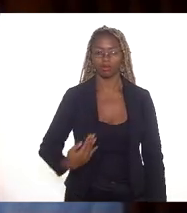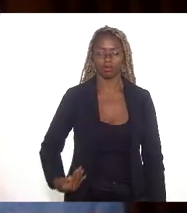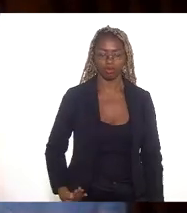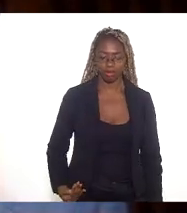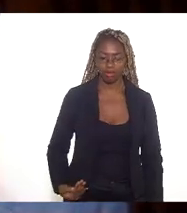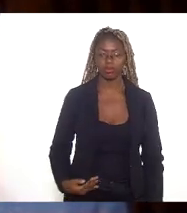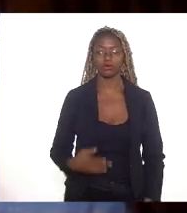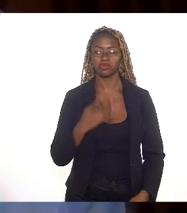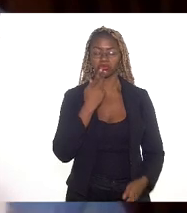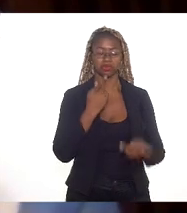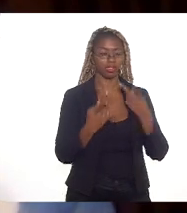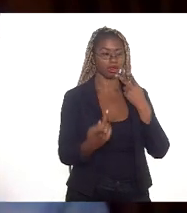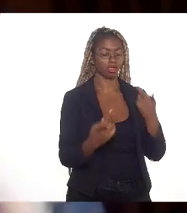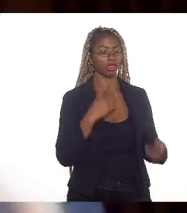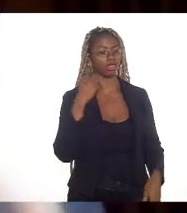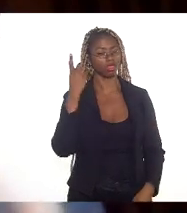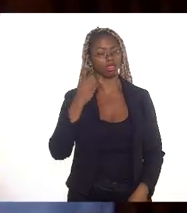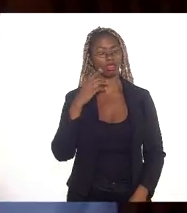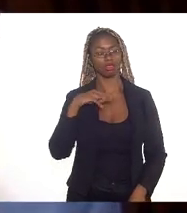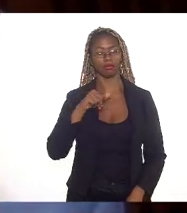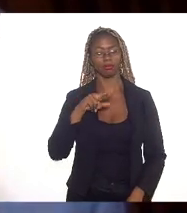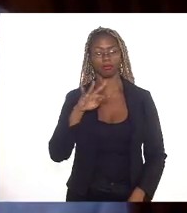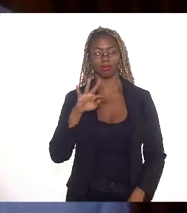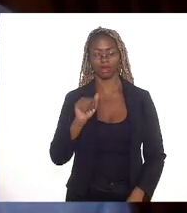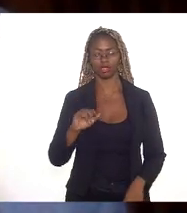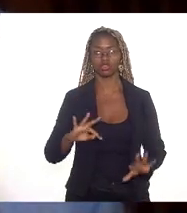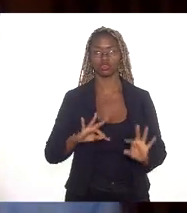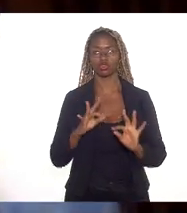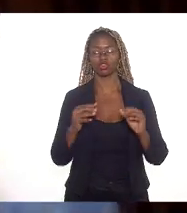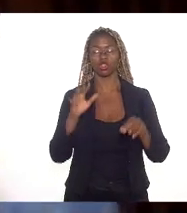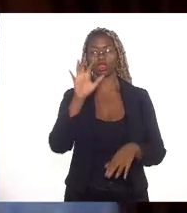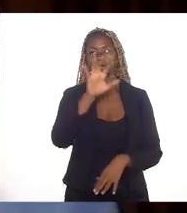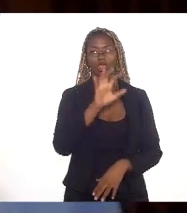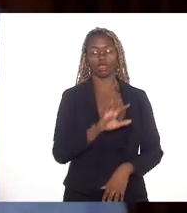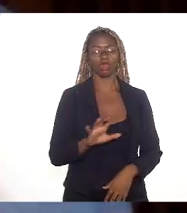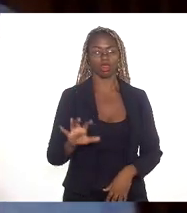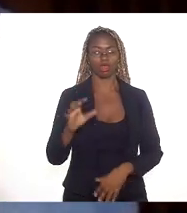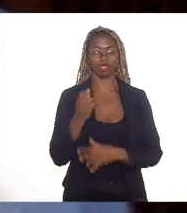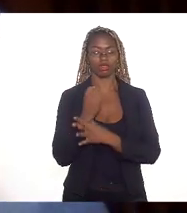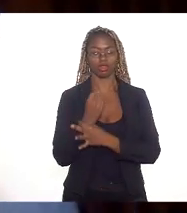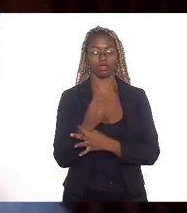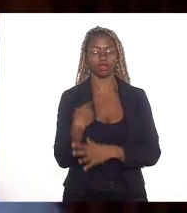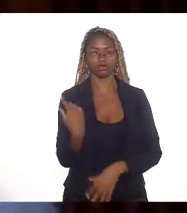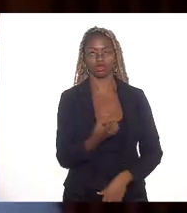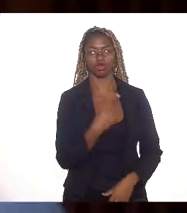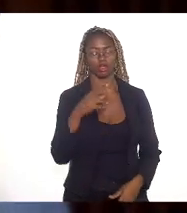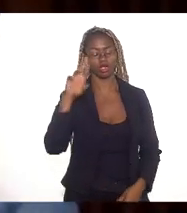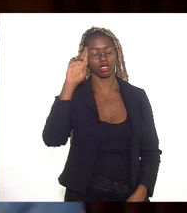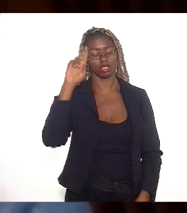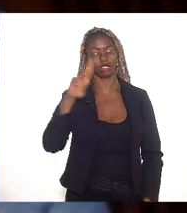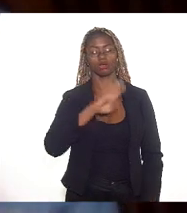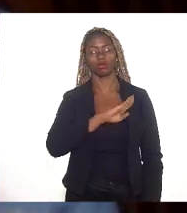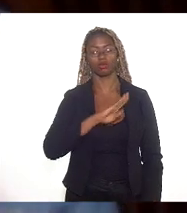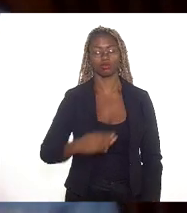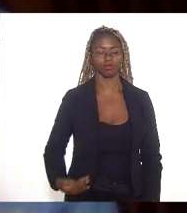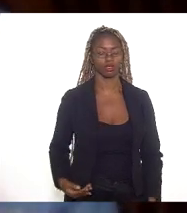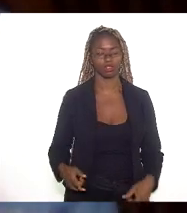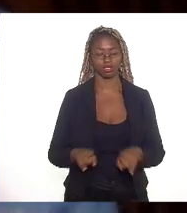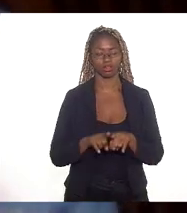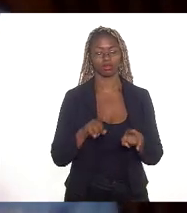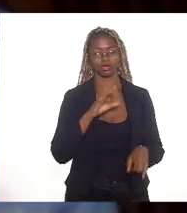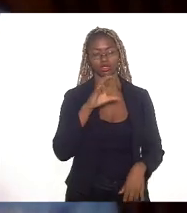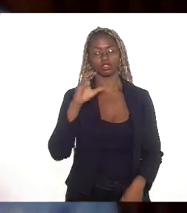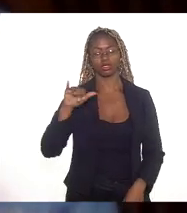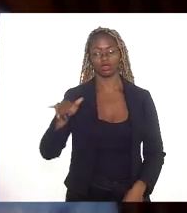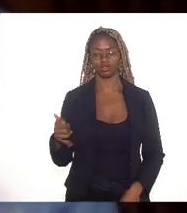dizer, deputada Marta Rocha, que todos os setores de segurança foram por nós, na liderança de governo e pela CCJ,